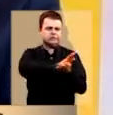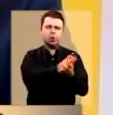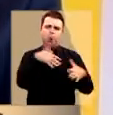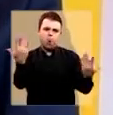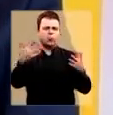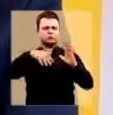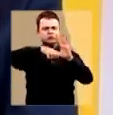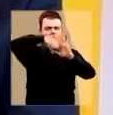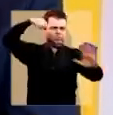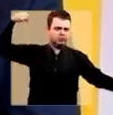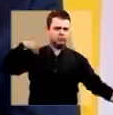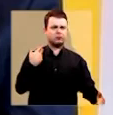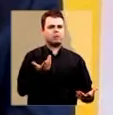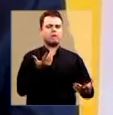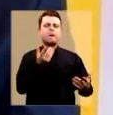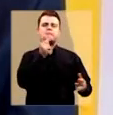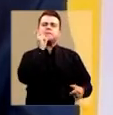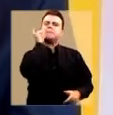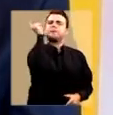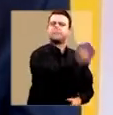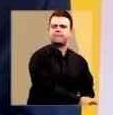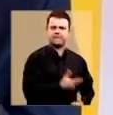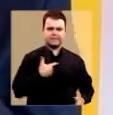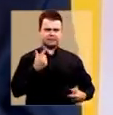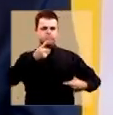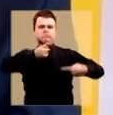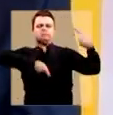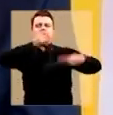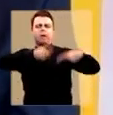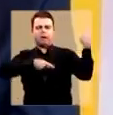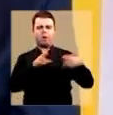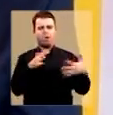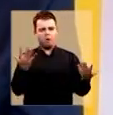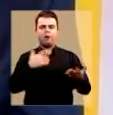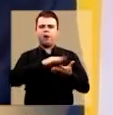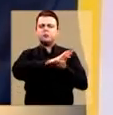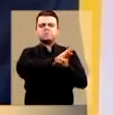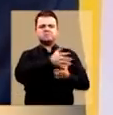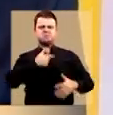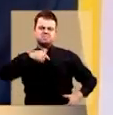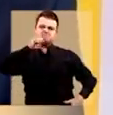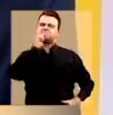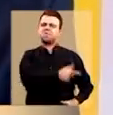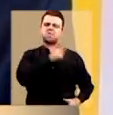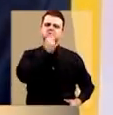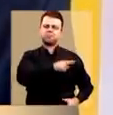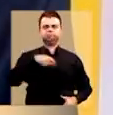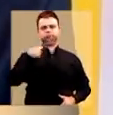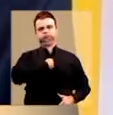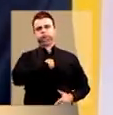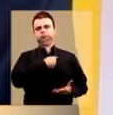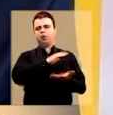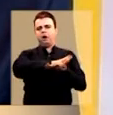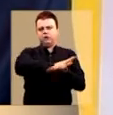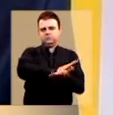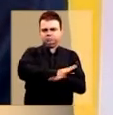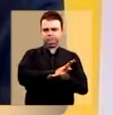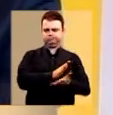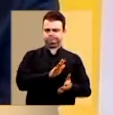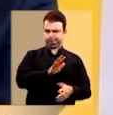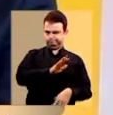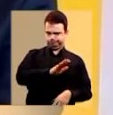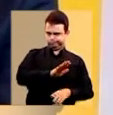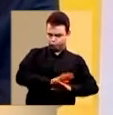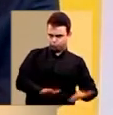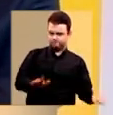está vinculado a agressão, né? Verbais entre duas pessoas, onde a ideologia racista se concretiza ali, né? Naquele tipo